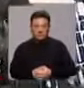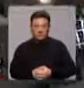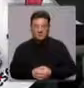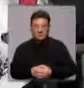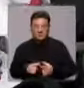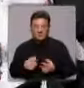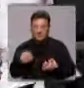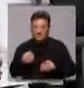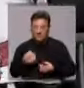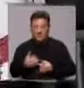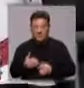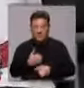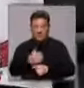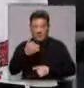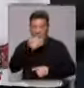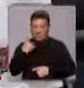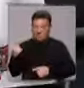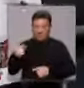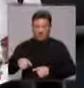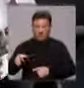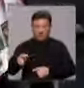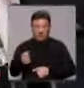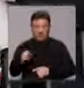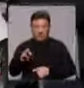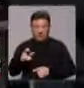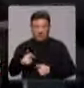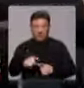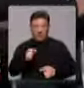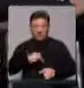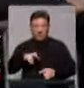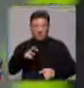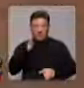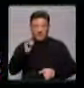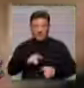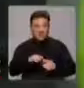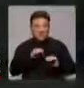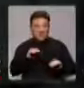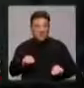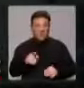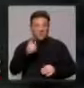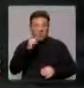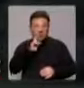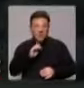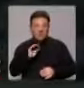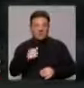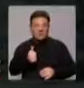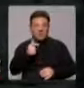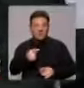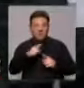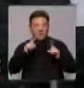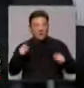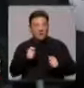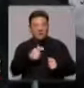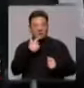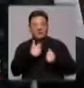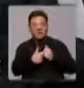De tal maneira que antes de Cavaco Silva chegar a Esposende, a GNR ainda tenta convencer uma mulher a retirar um cartaz